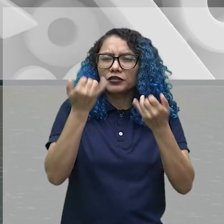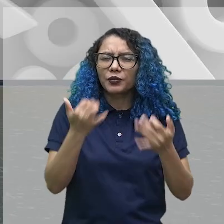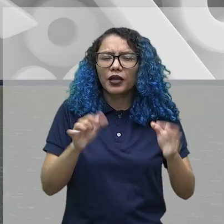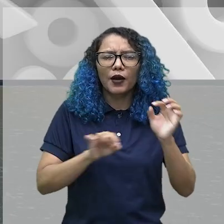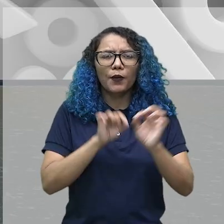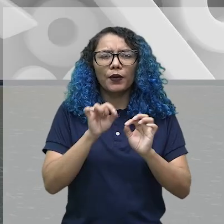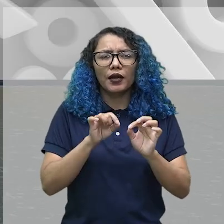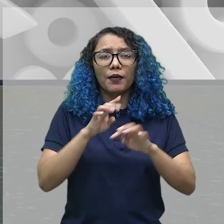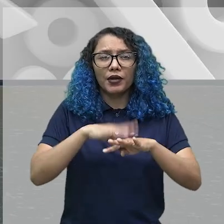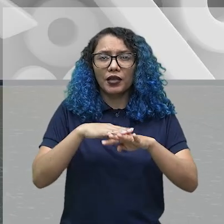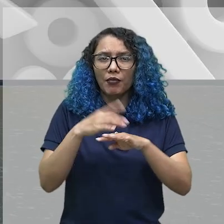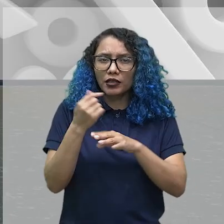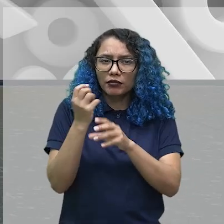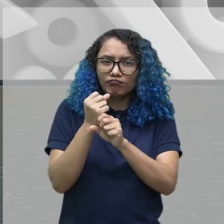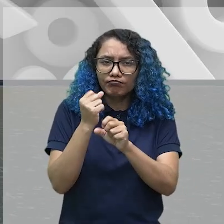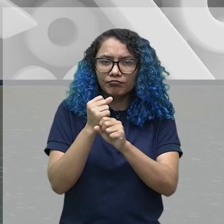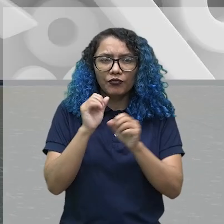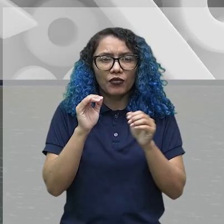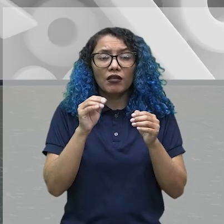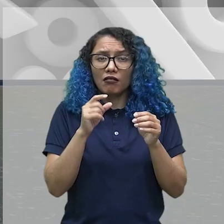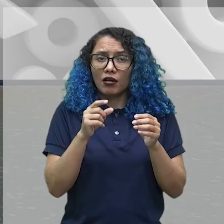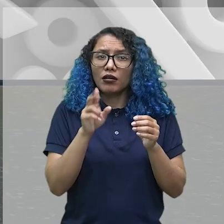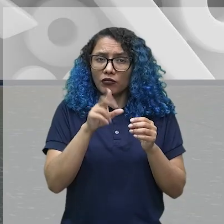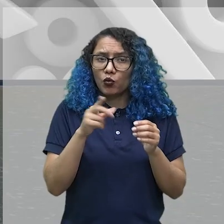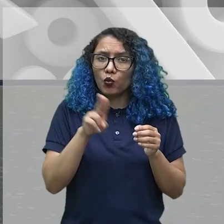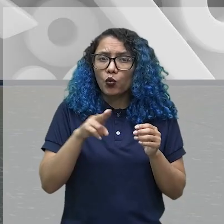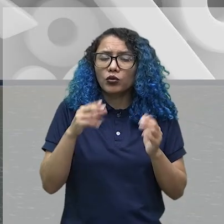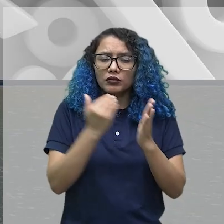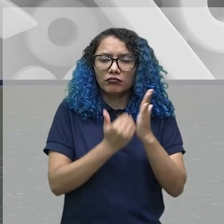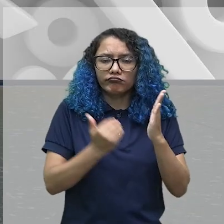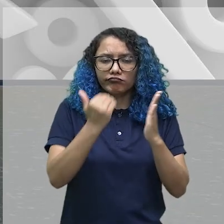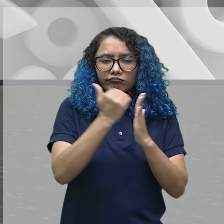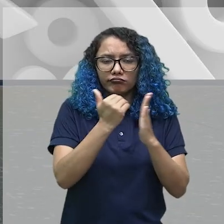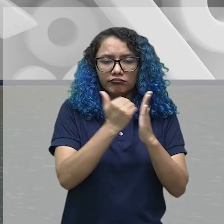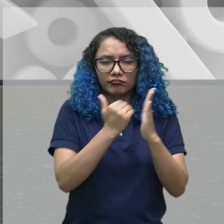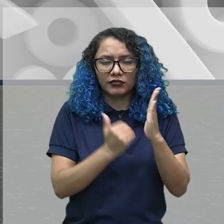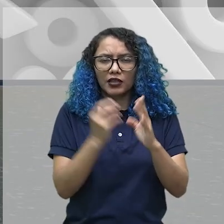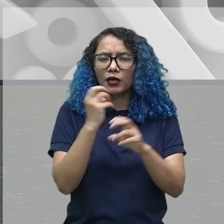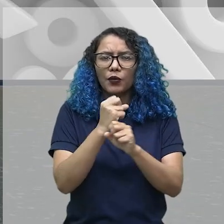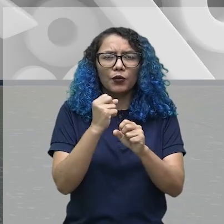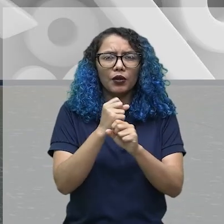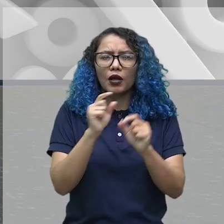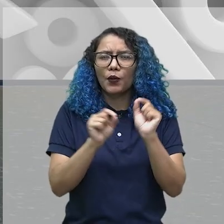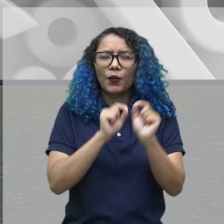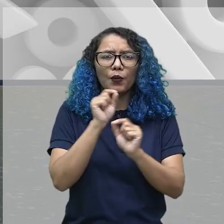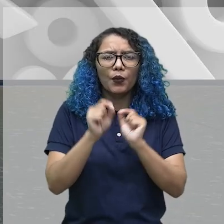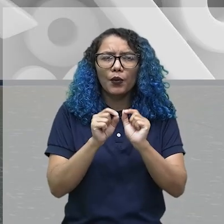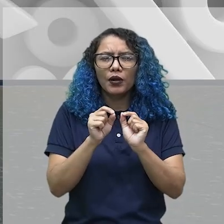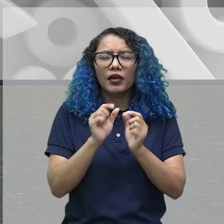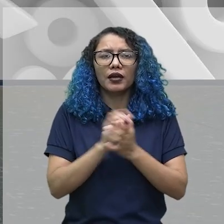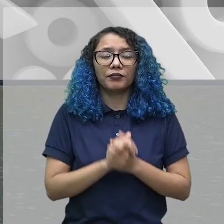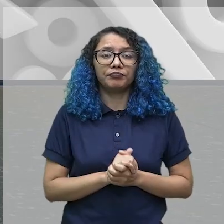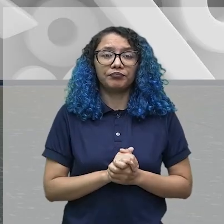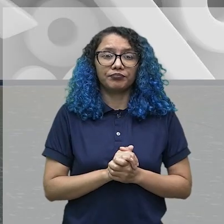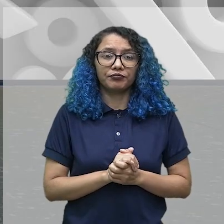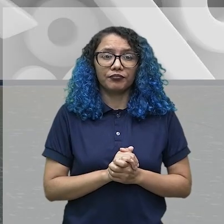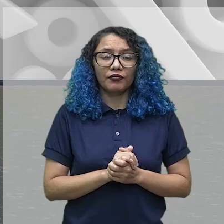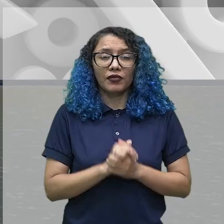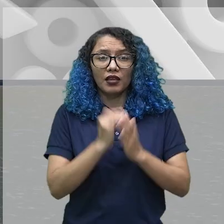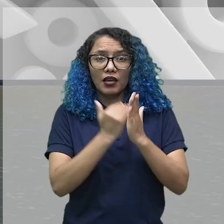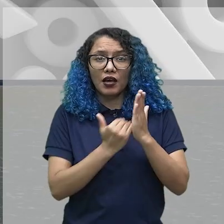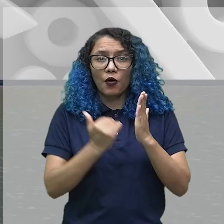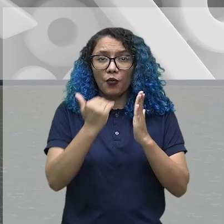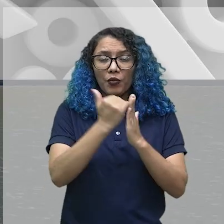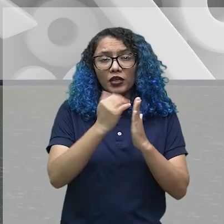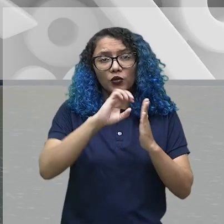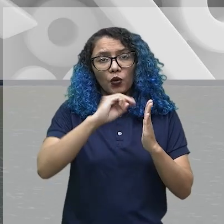ela utiliza acréscimos e decréscimos simples para calcular, logicamente, aumentos ou reduções de